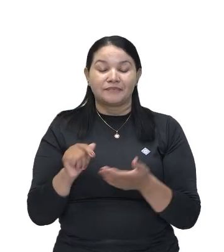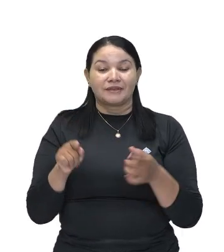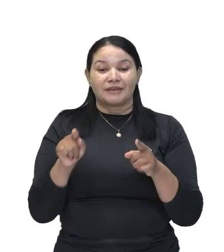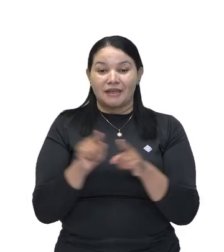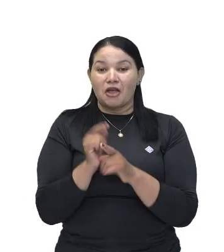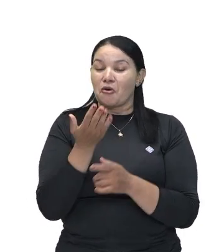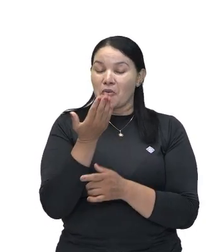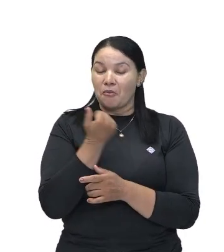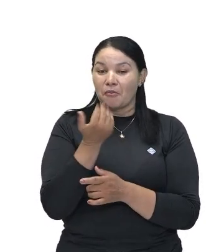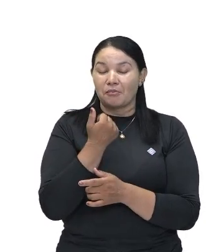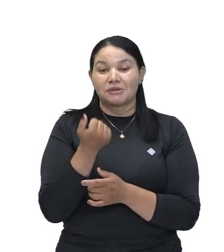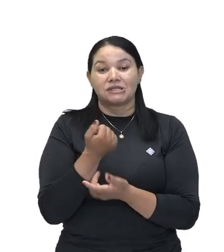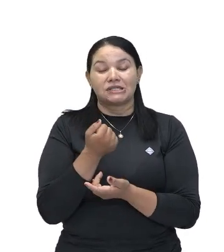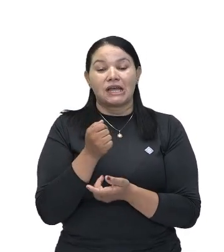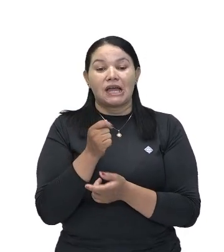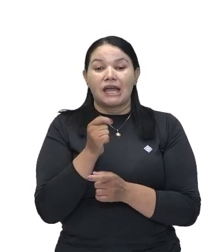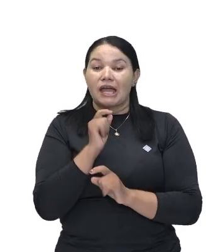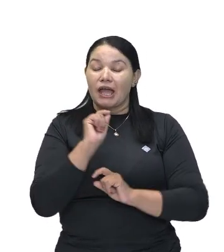comida muito